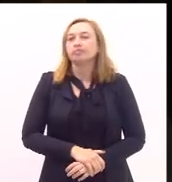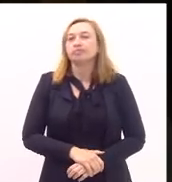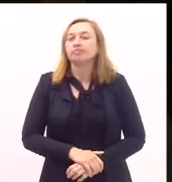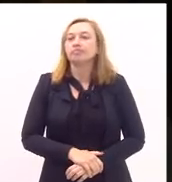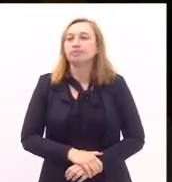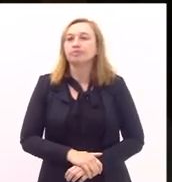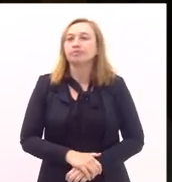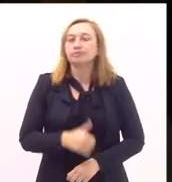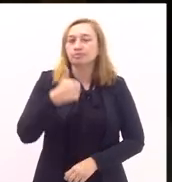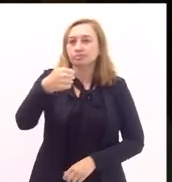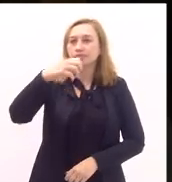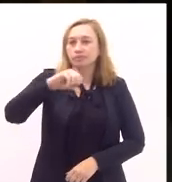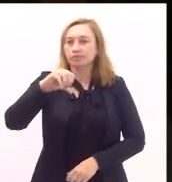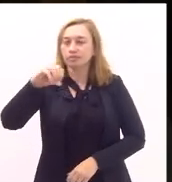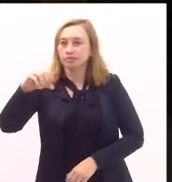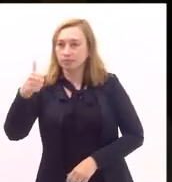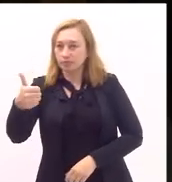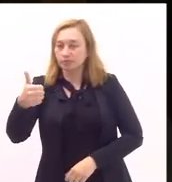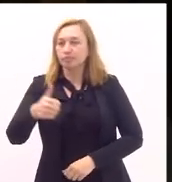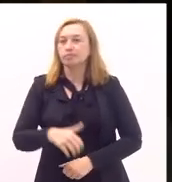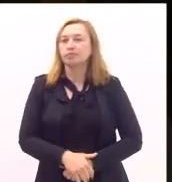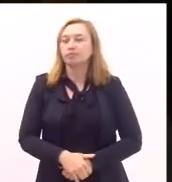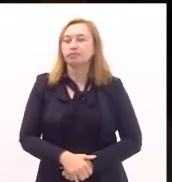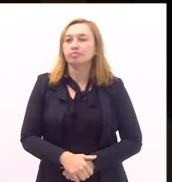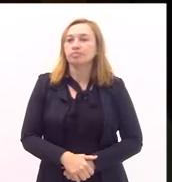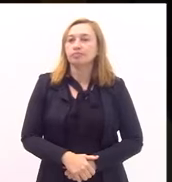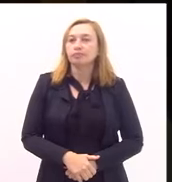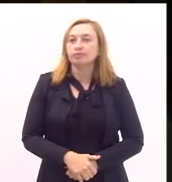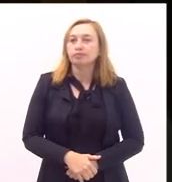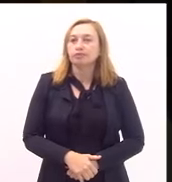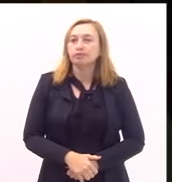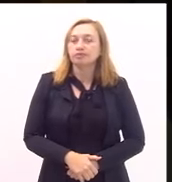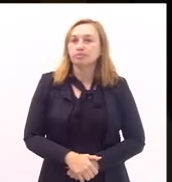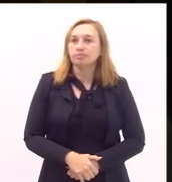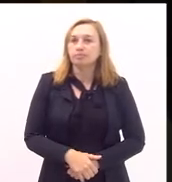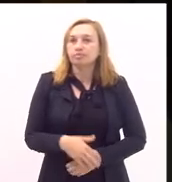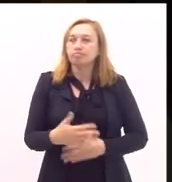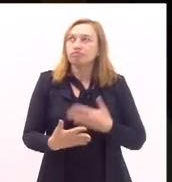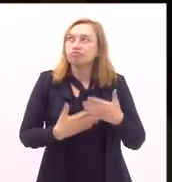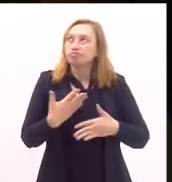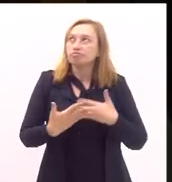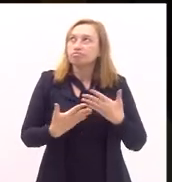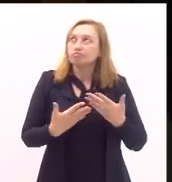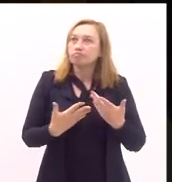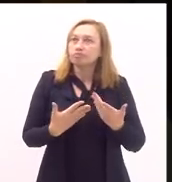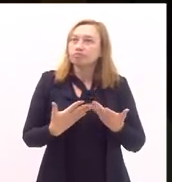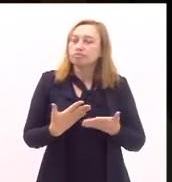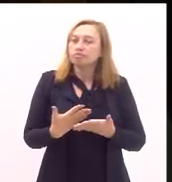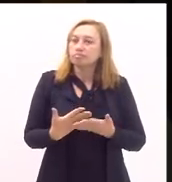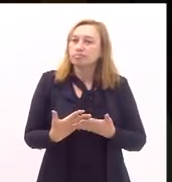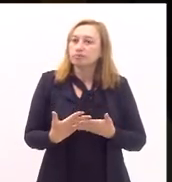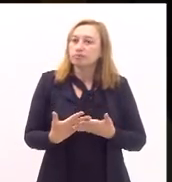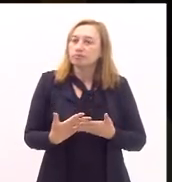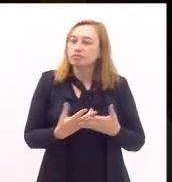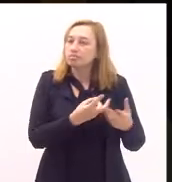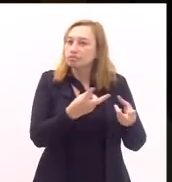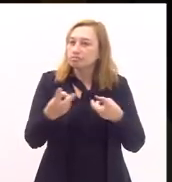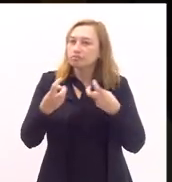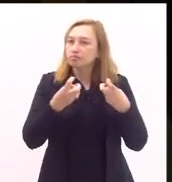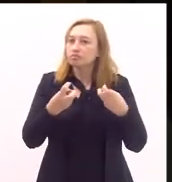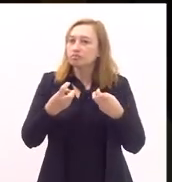Londres 1901 e eu tive um regozijo enorme de verificar